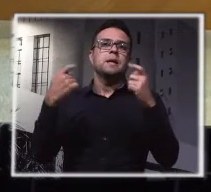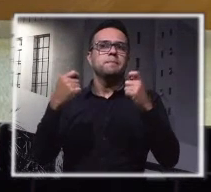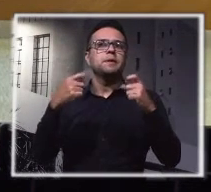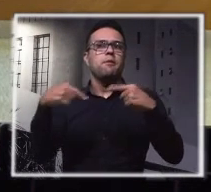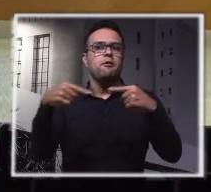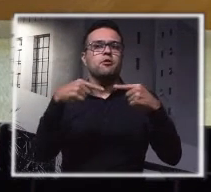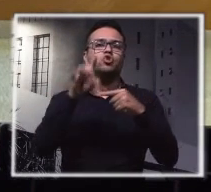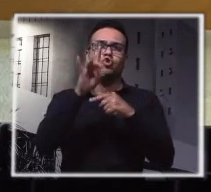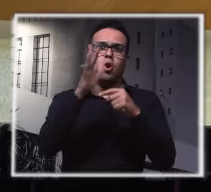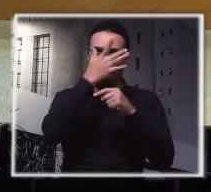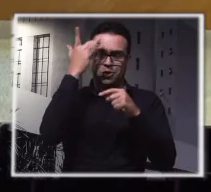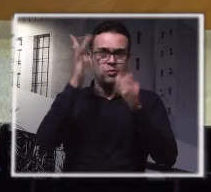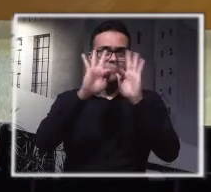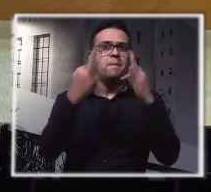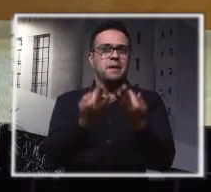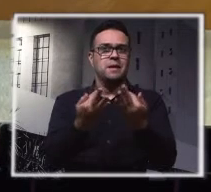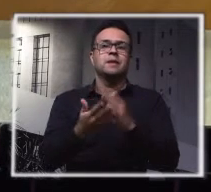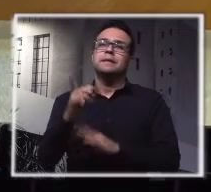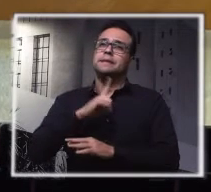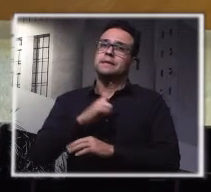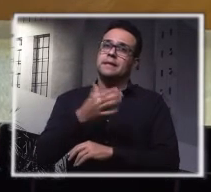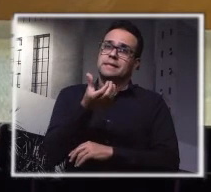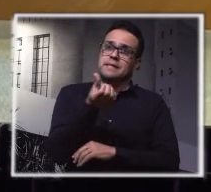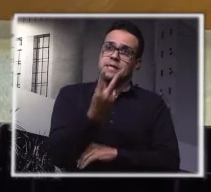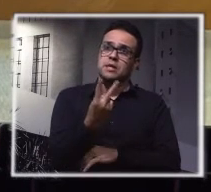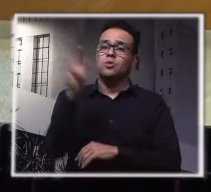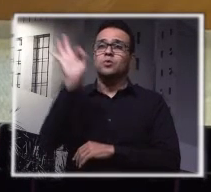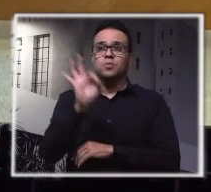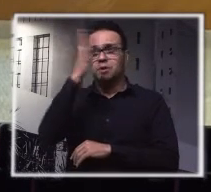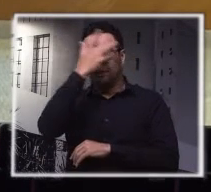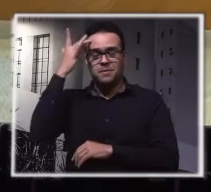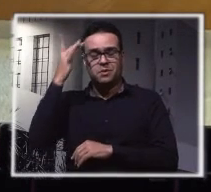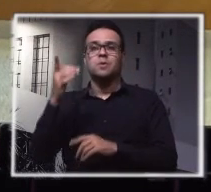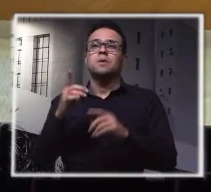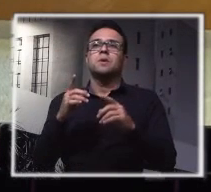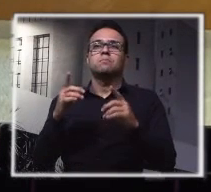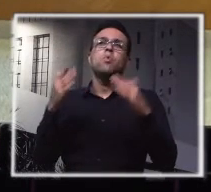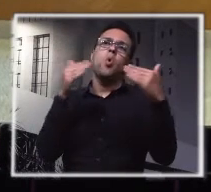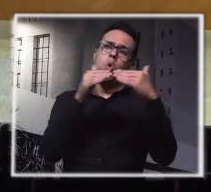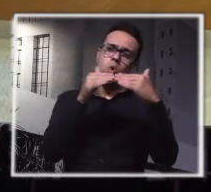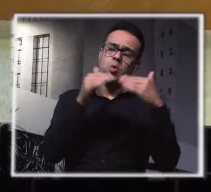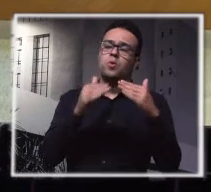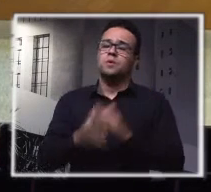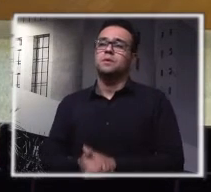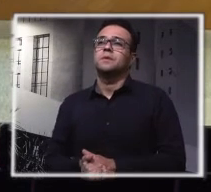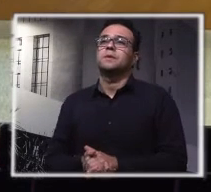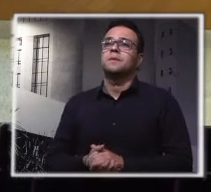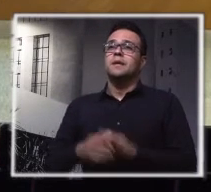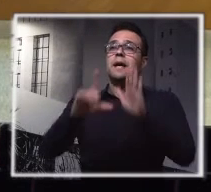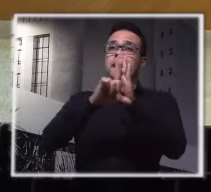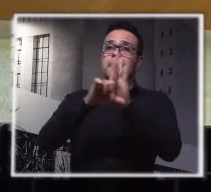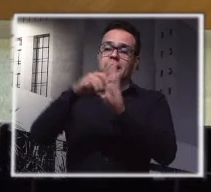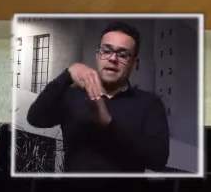os membros da família. Nós temos ali 62% das pessoas entrevistadas concordam. E o que a Lei Maria da